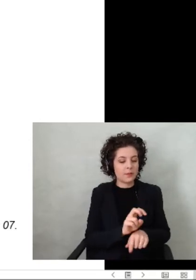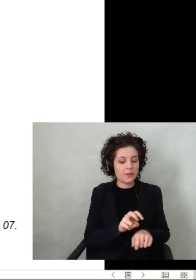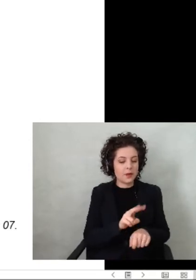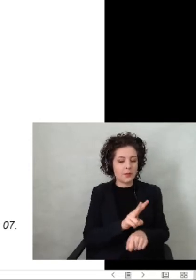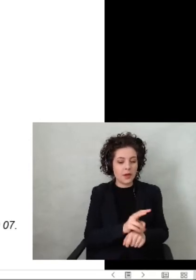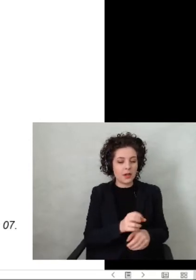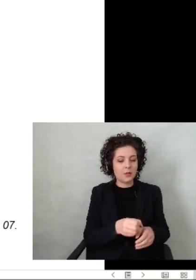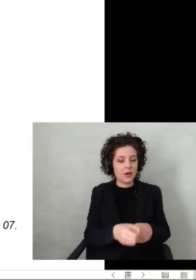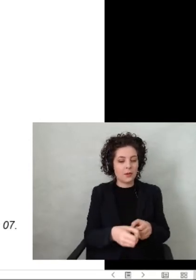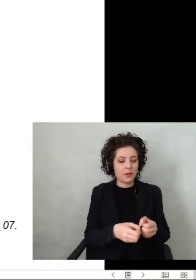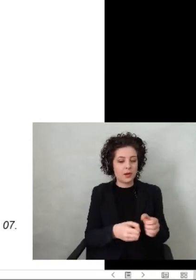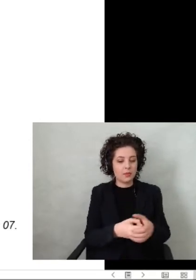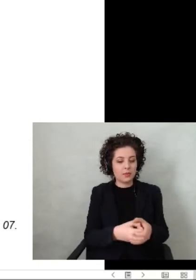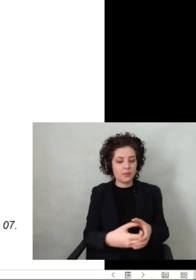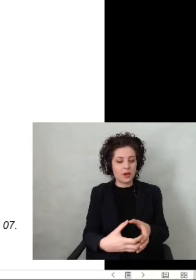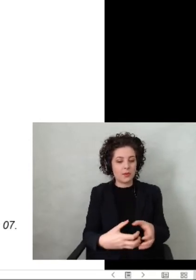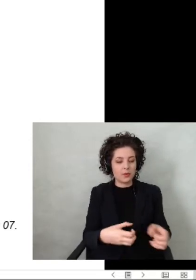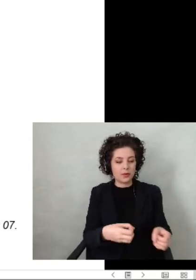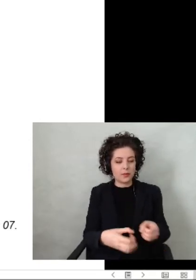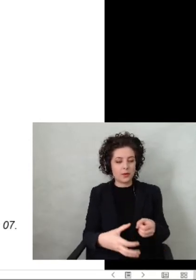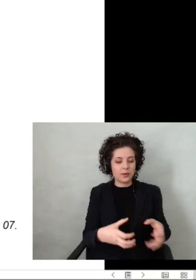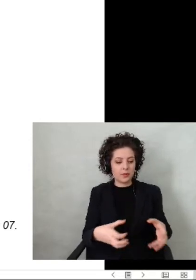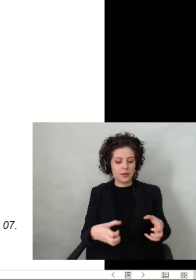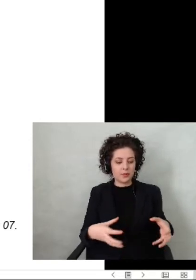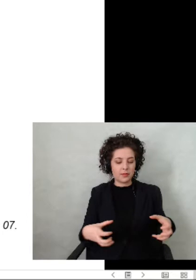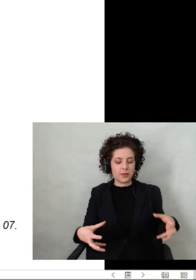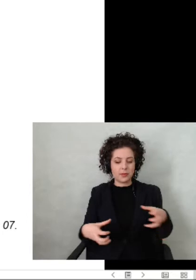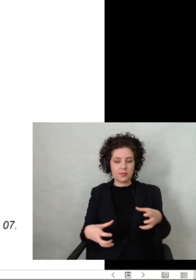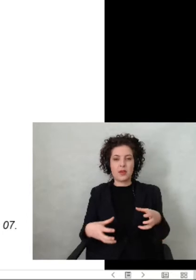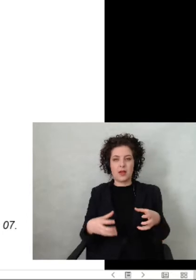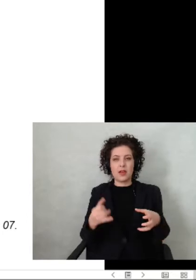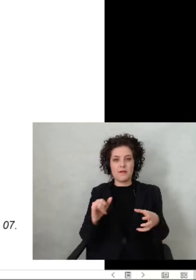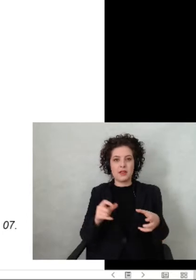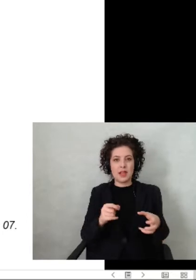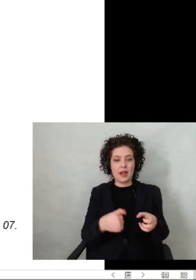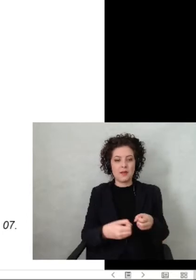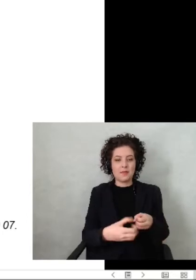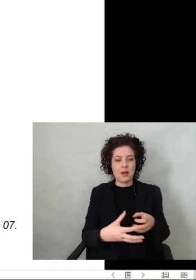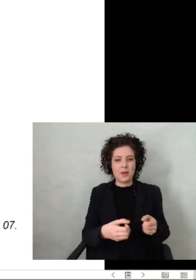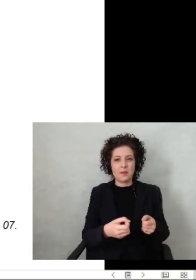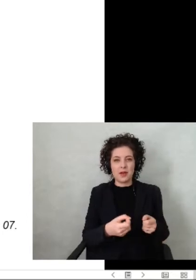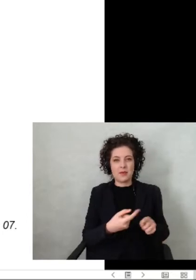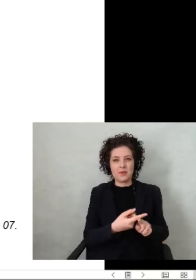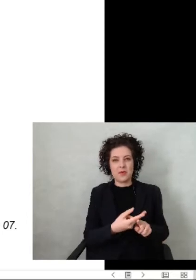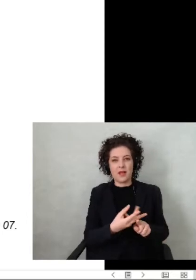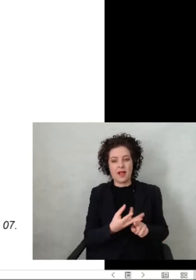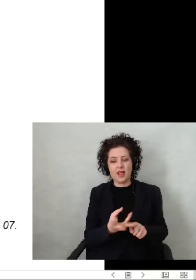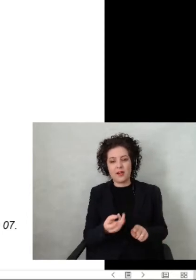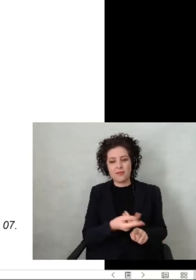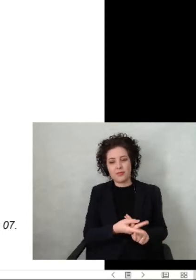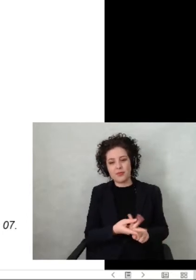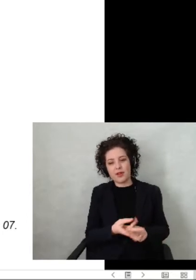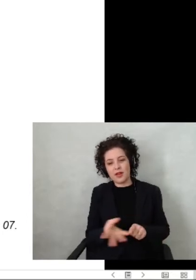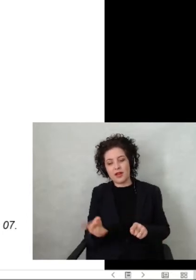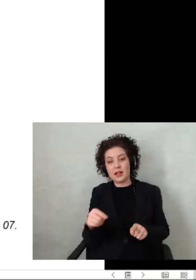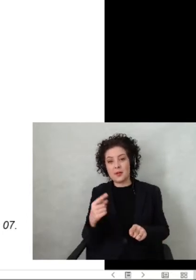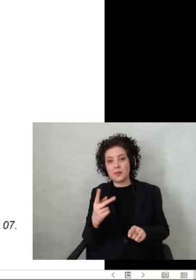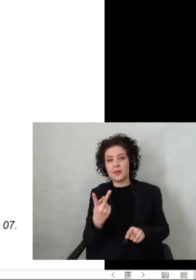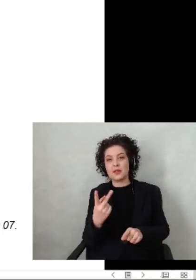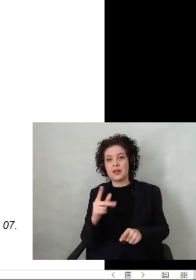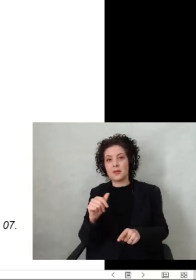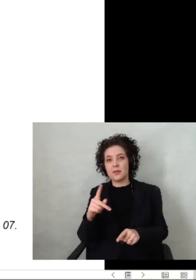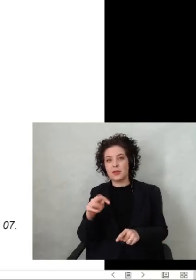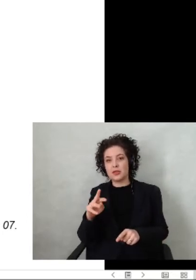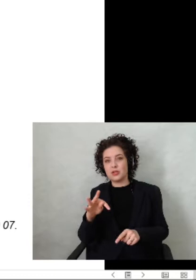desenhar moléculas para inibir cada etapa do ciclo replicativo. Isso depois foi feito para hepatite C, isso é feito